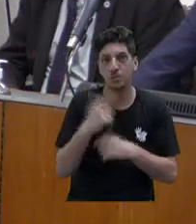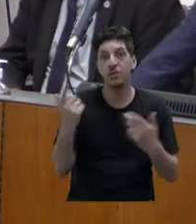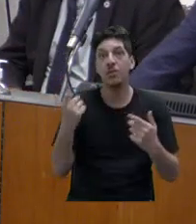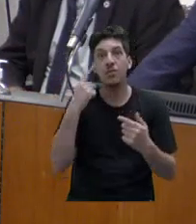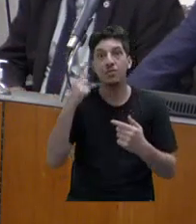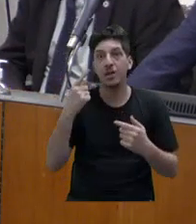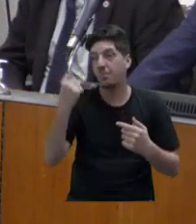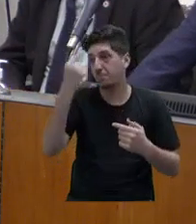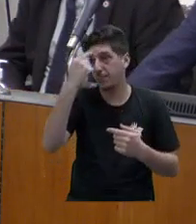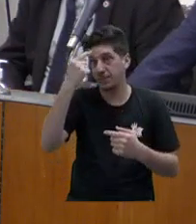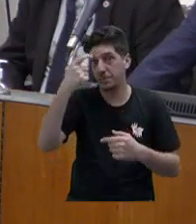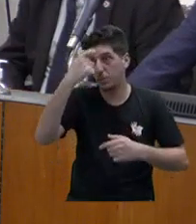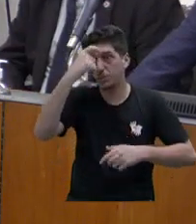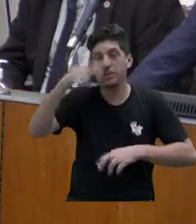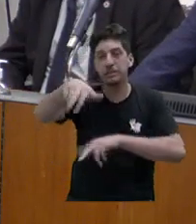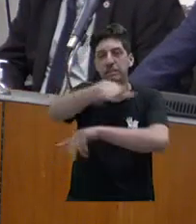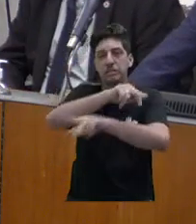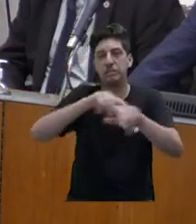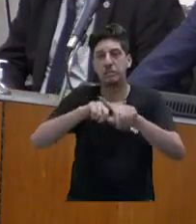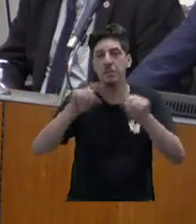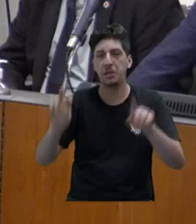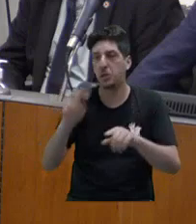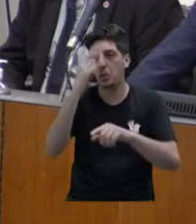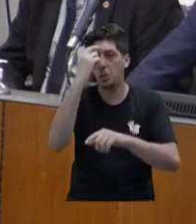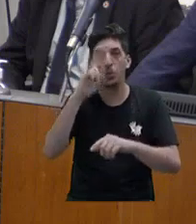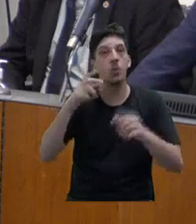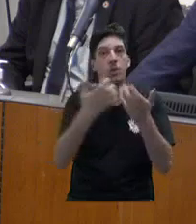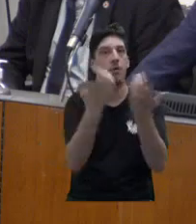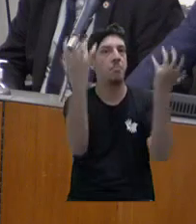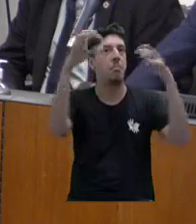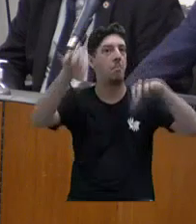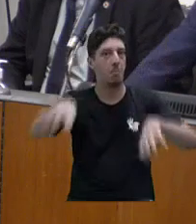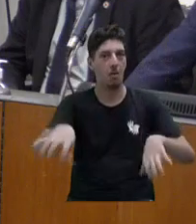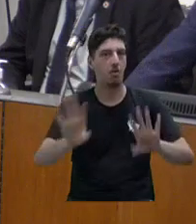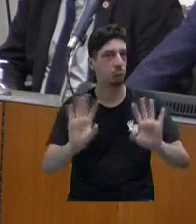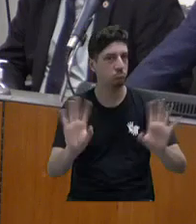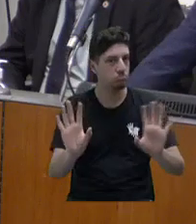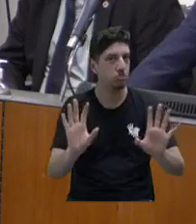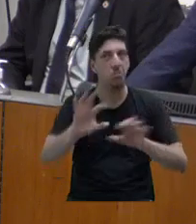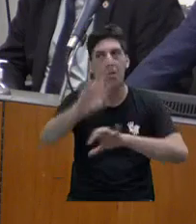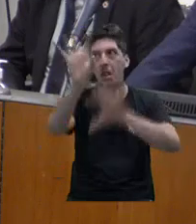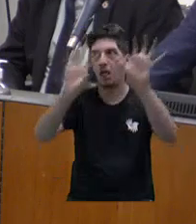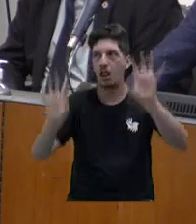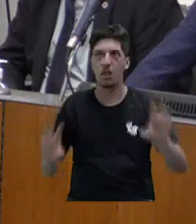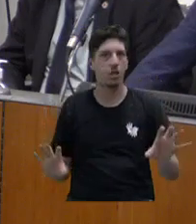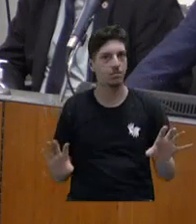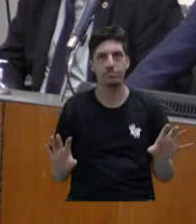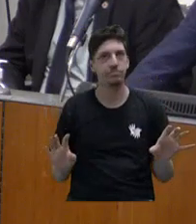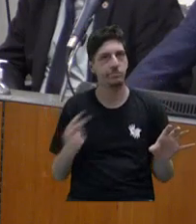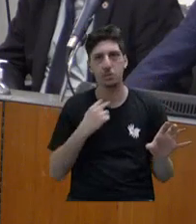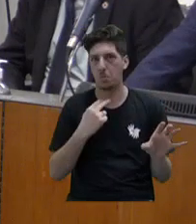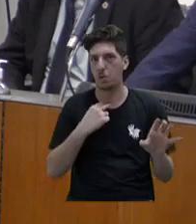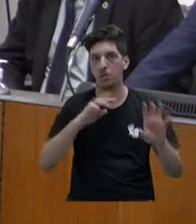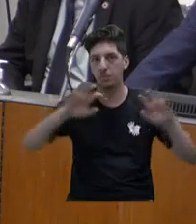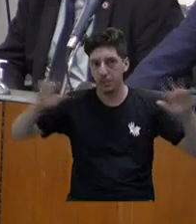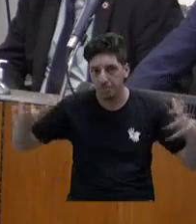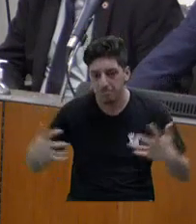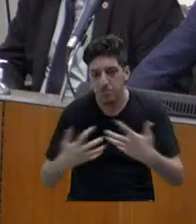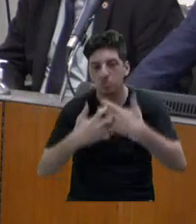a cultura não pode ser fator de desunião, porque senão, me desculpe, não tem sentido.